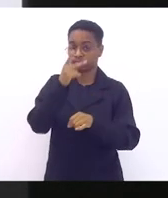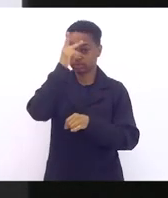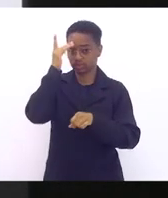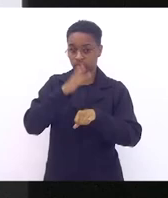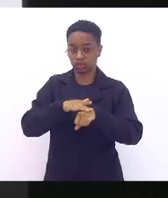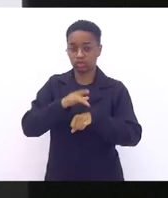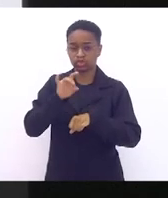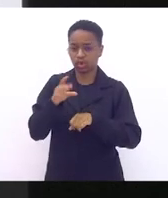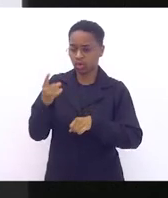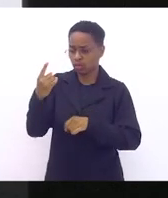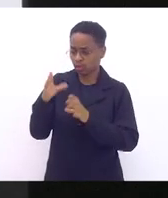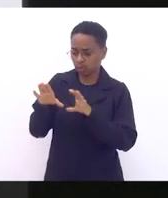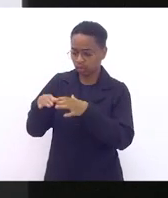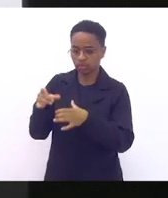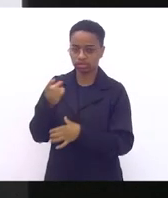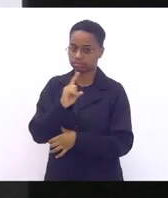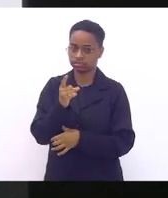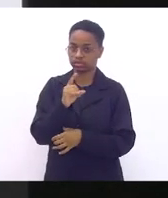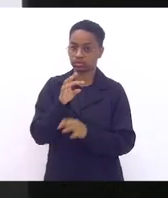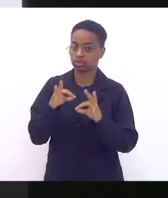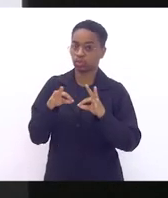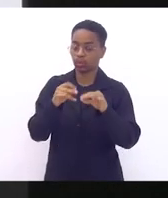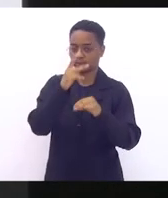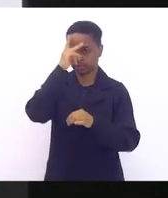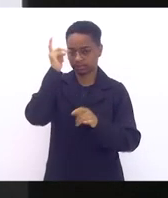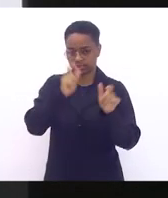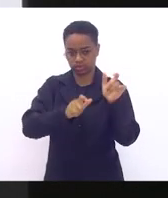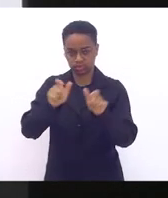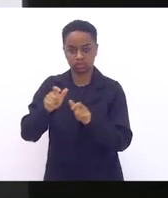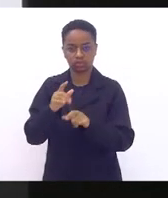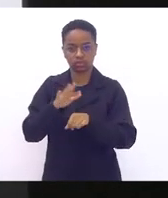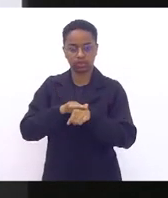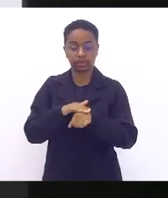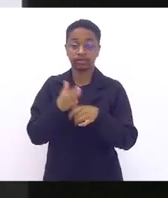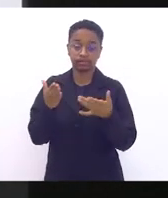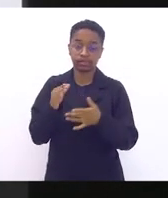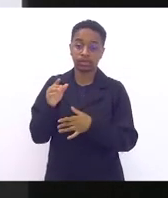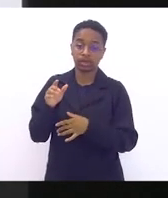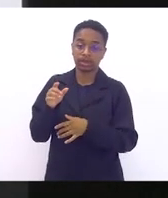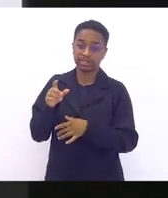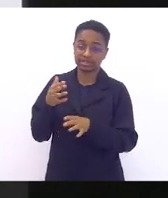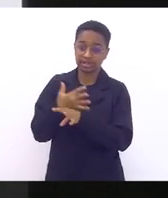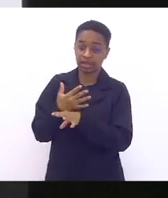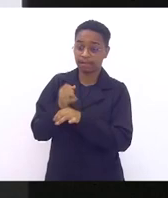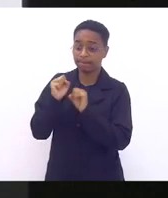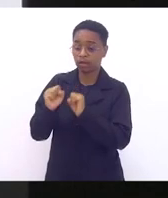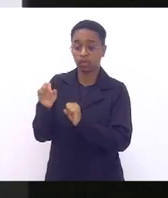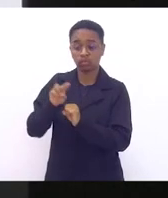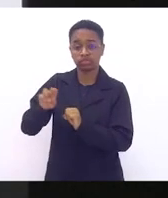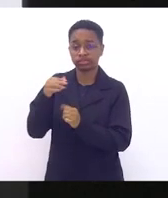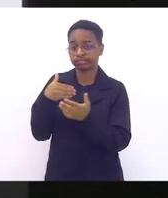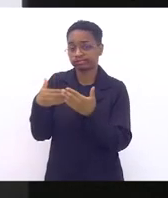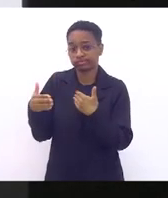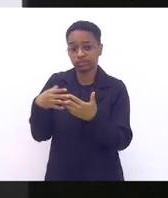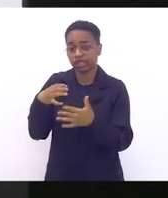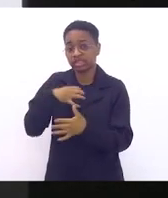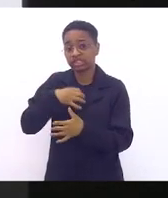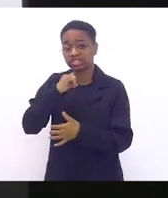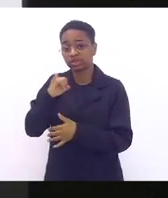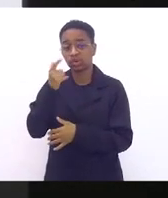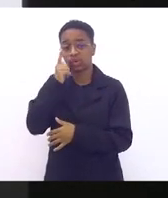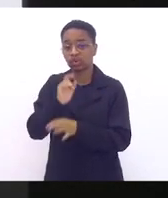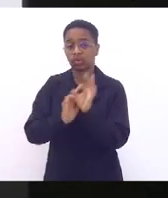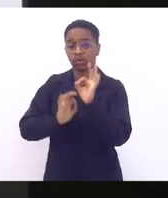grupo populacional específico, né? E ele poderia ser usado pelo município de diversas formas, da forma como o município conseguisse organizar